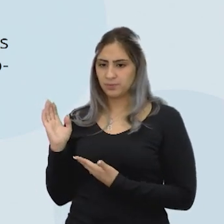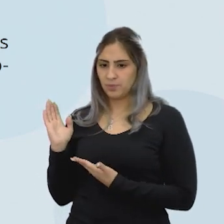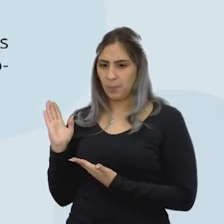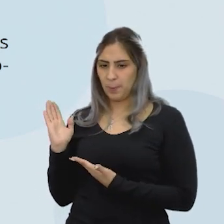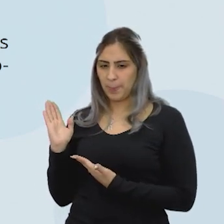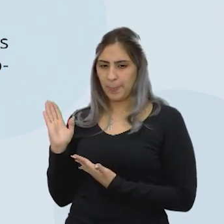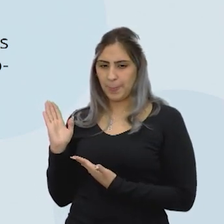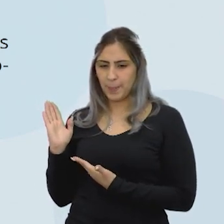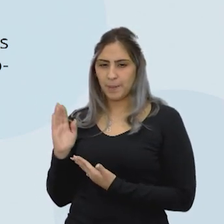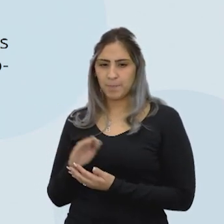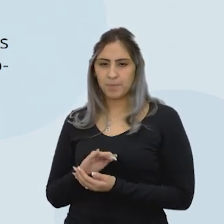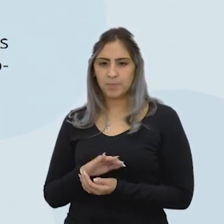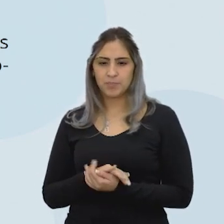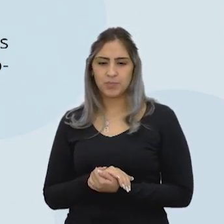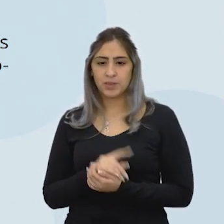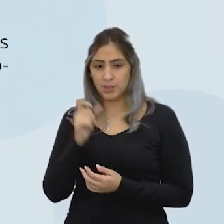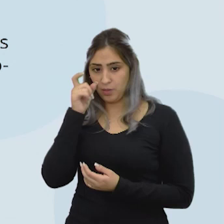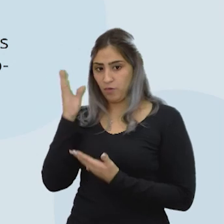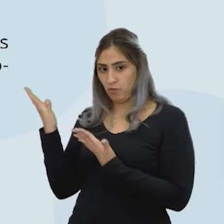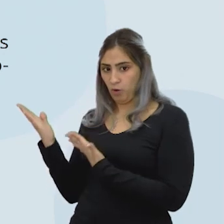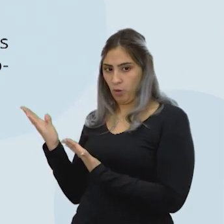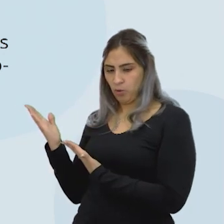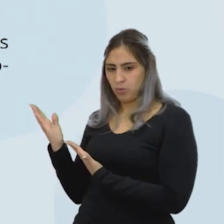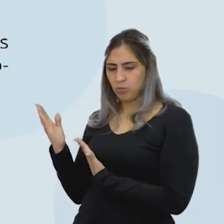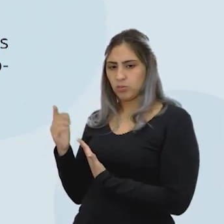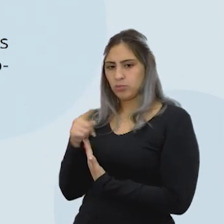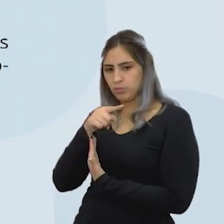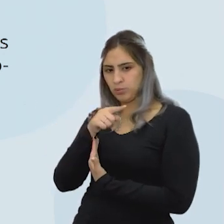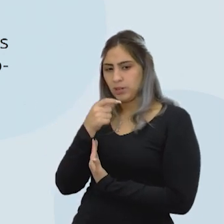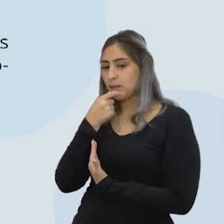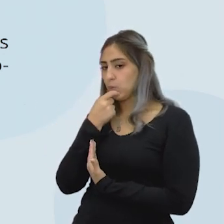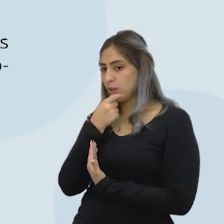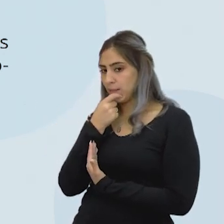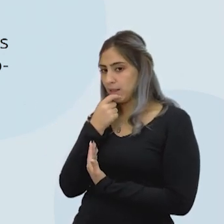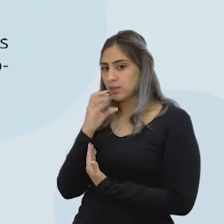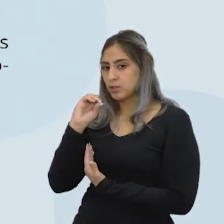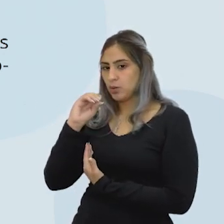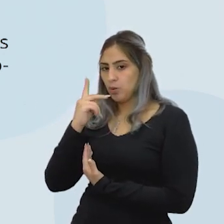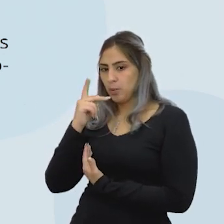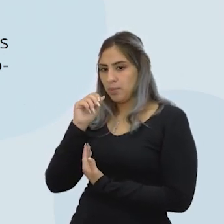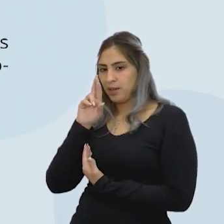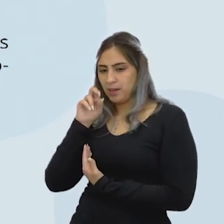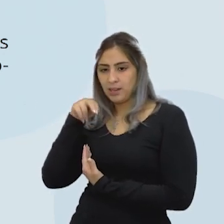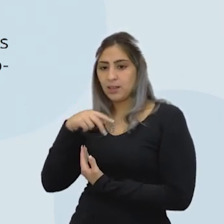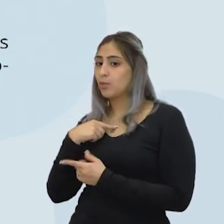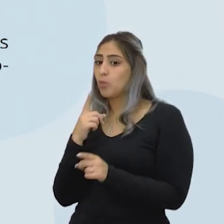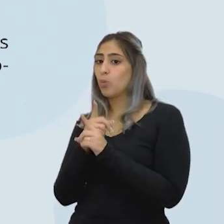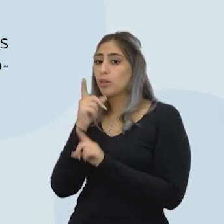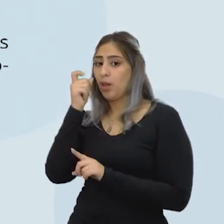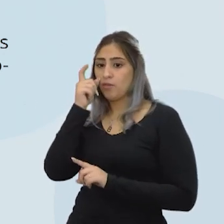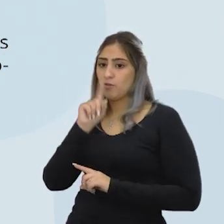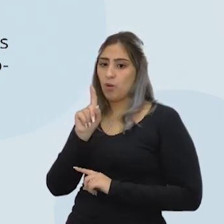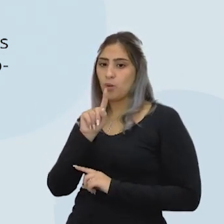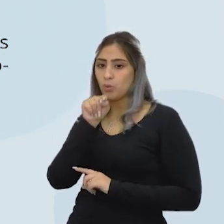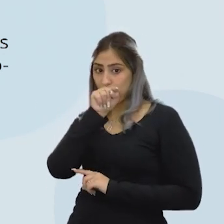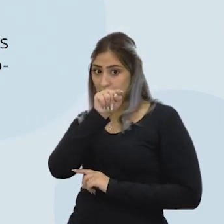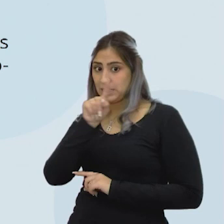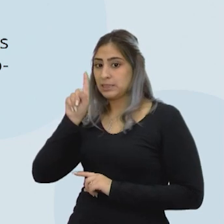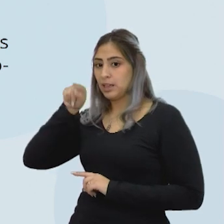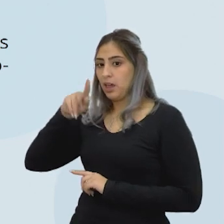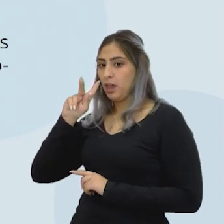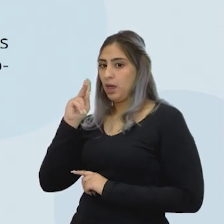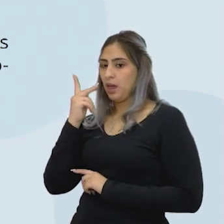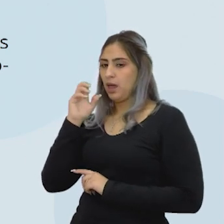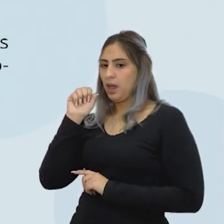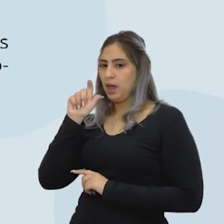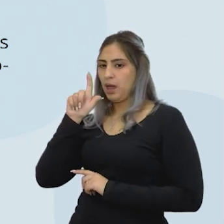Falei errado. Então, o inglês que está na foto, que é o John Haldane, o Oparin a gente não encontrou a fotinho dele, mas os dois, né, o russo